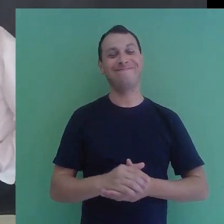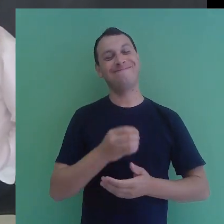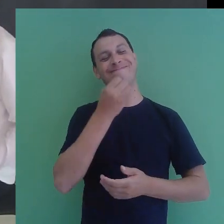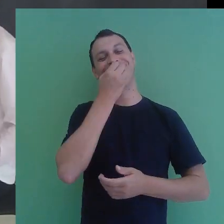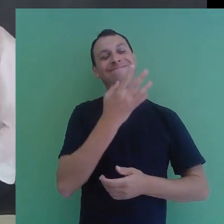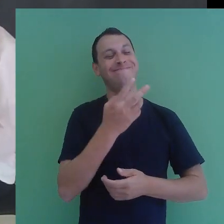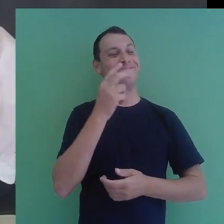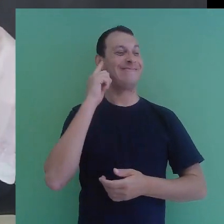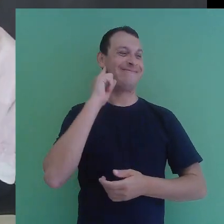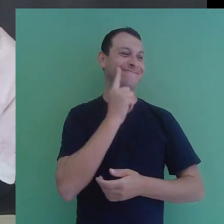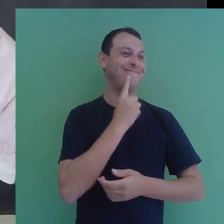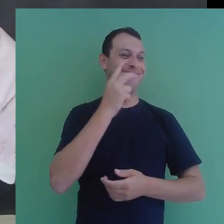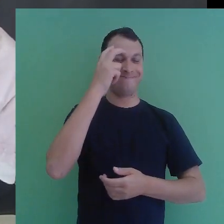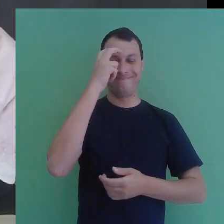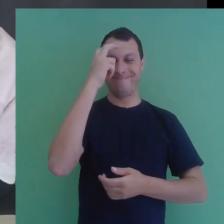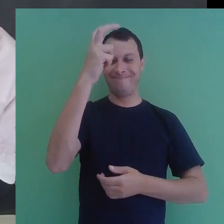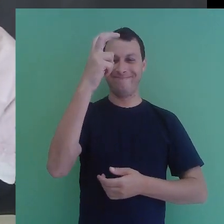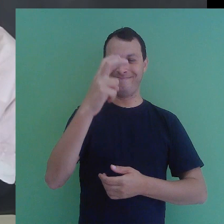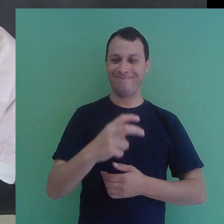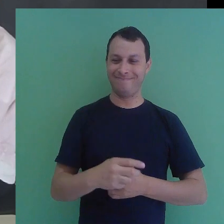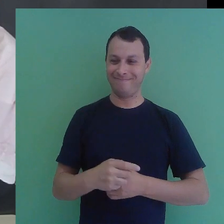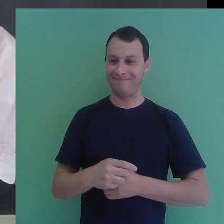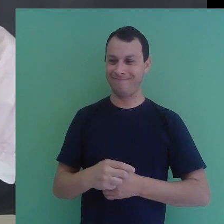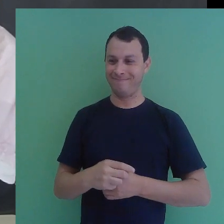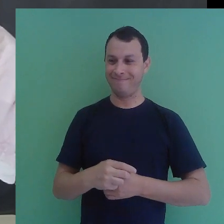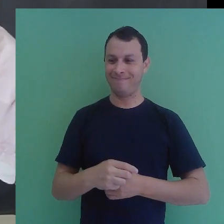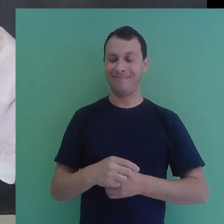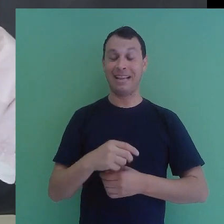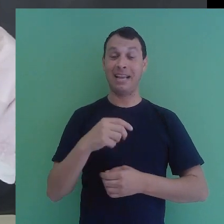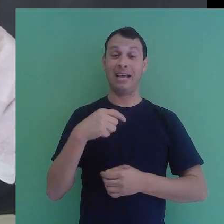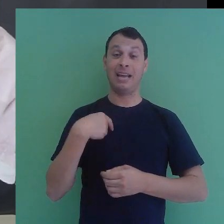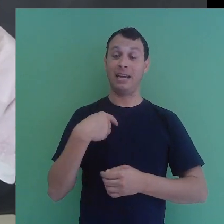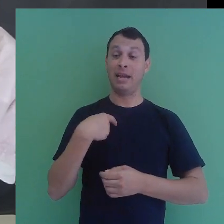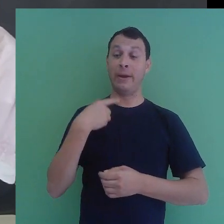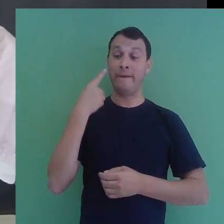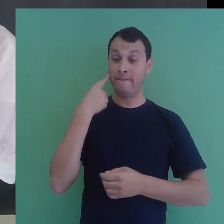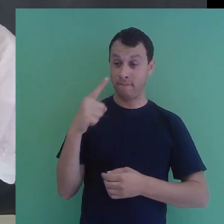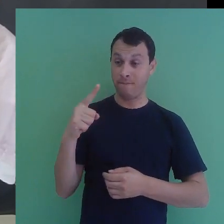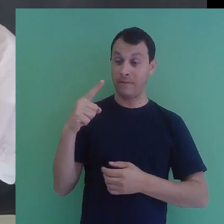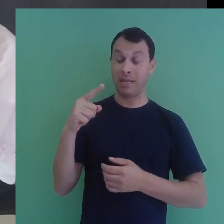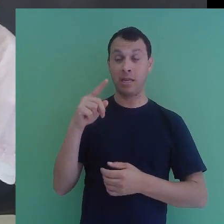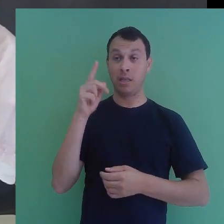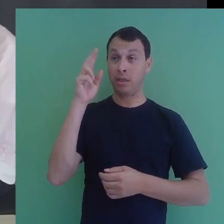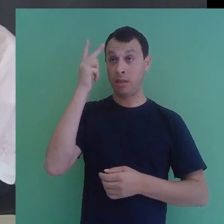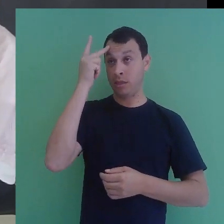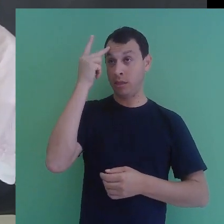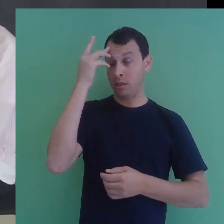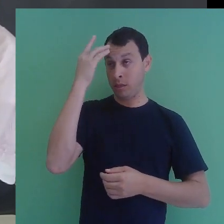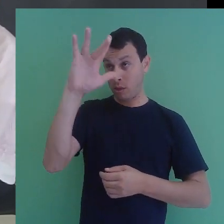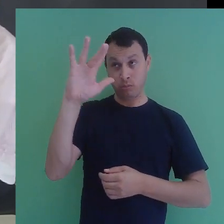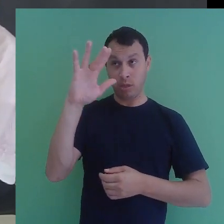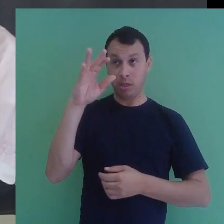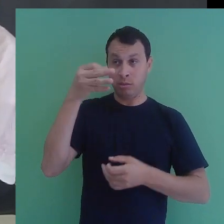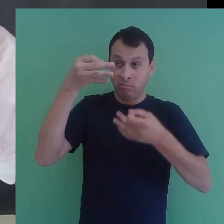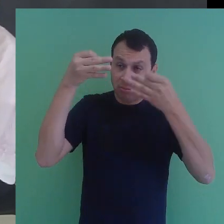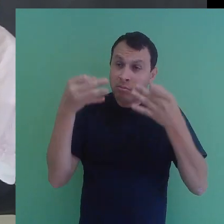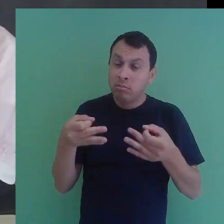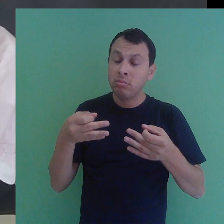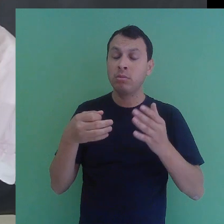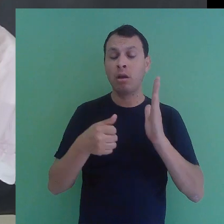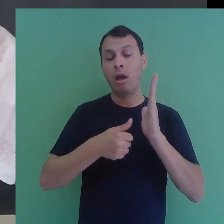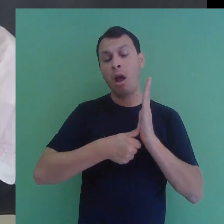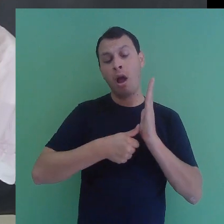muito inteligente. Eu vi um negócio que eu não tenho certeza se é real mesmo, mas eu achei que é uma ideia muito boa, que